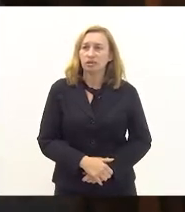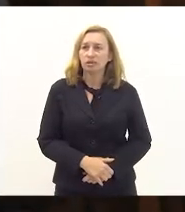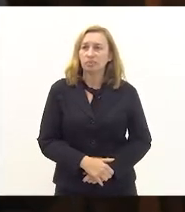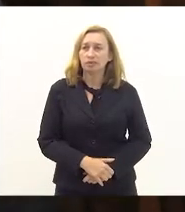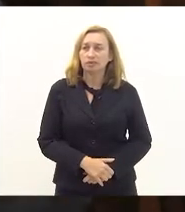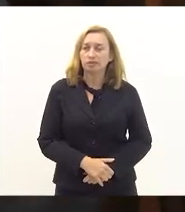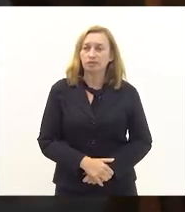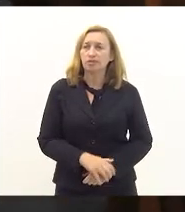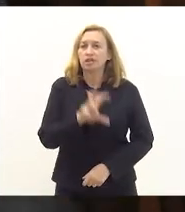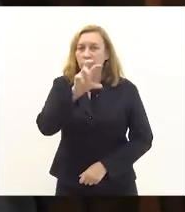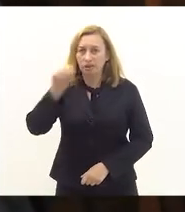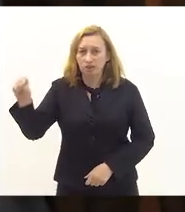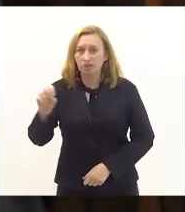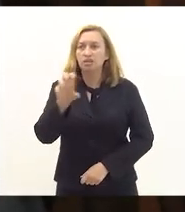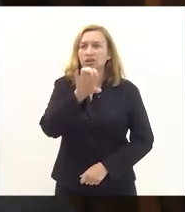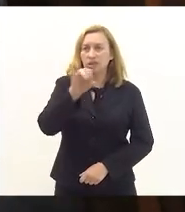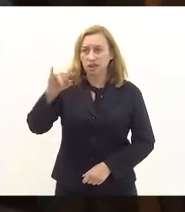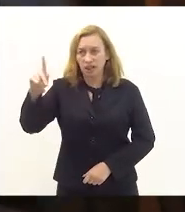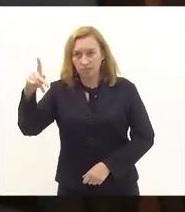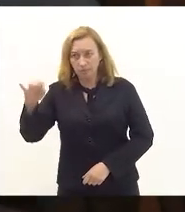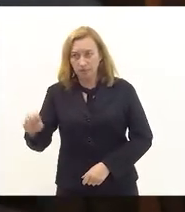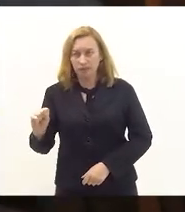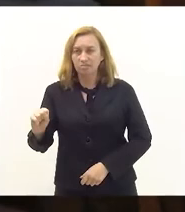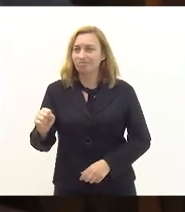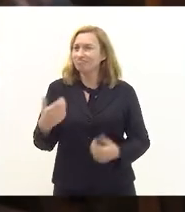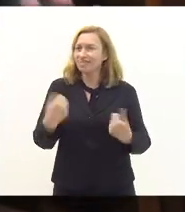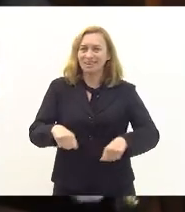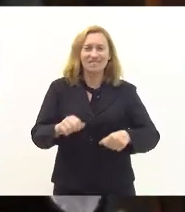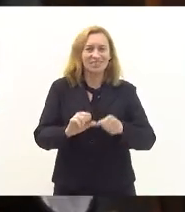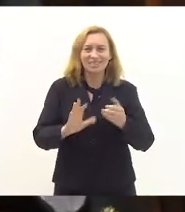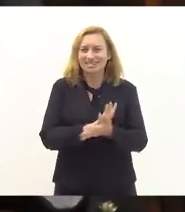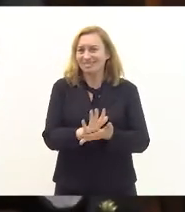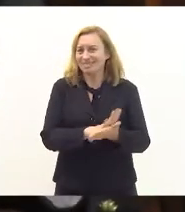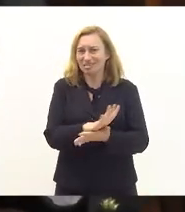Fez os 500 CIEPs. Não precisava fazer mais nada.